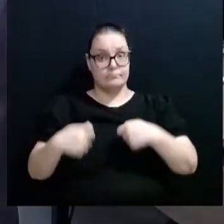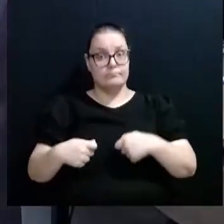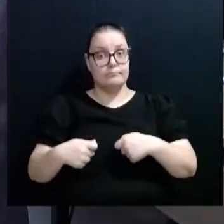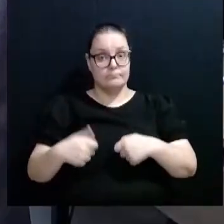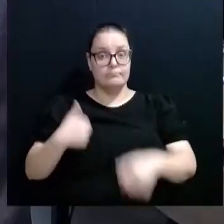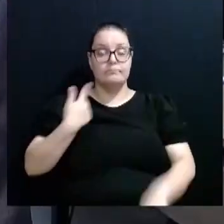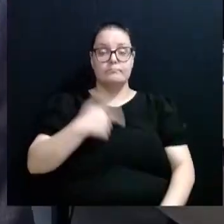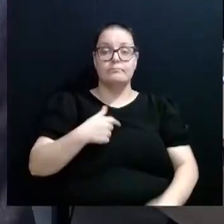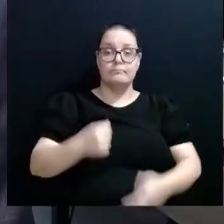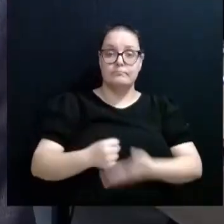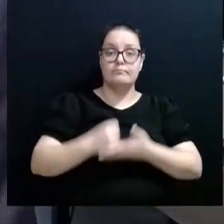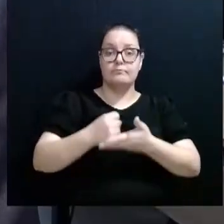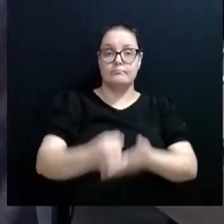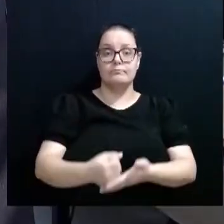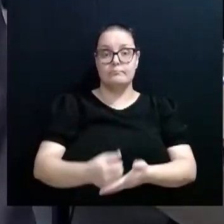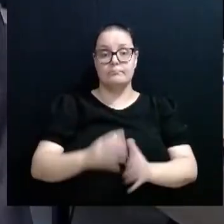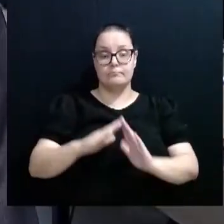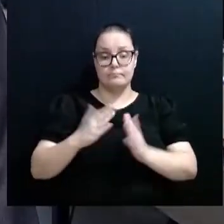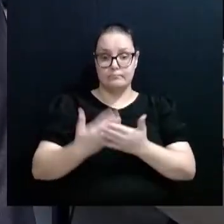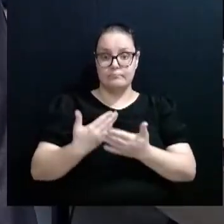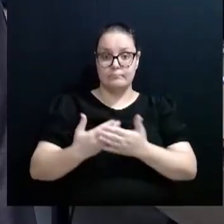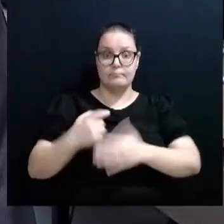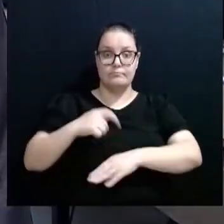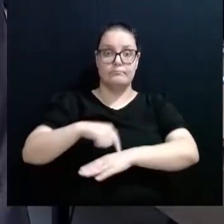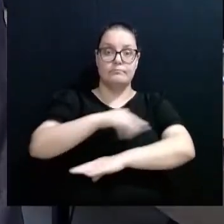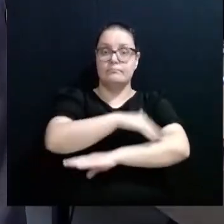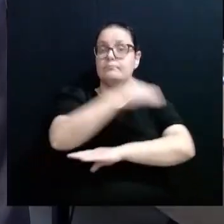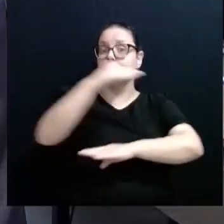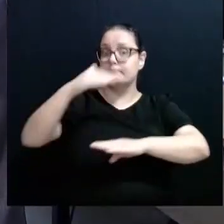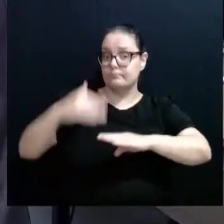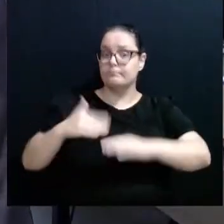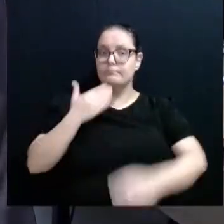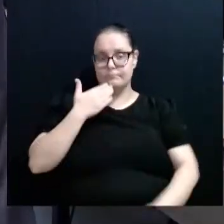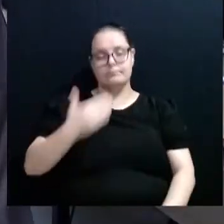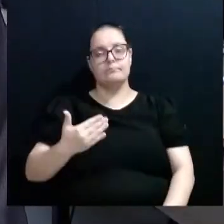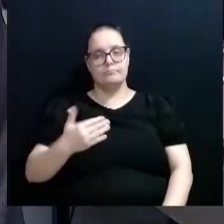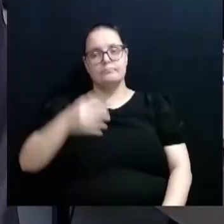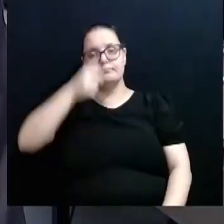uma escola de período integral, pedimos isso ao prefeito, esse